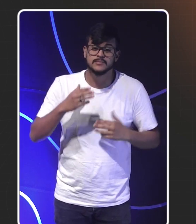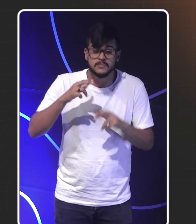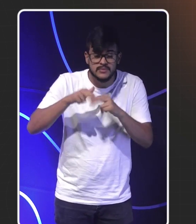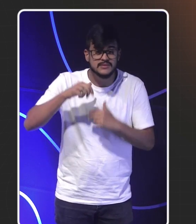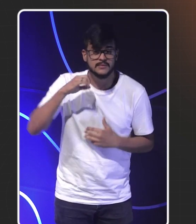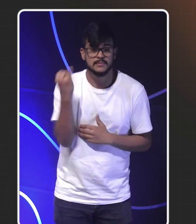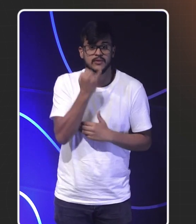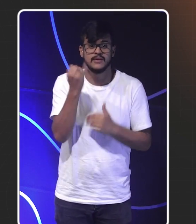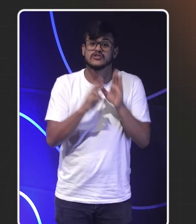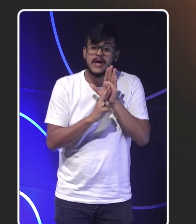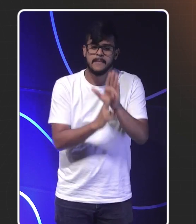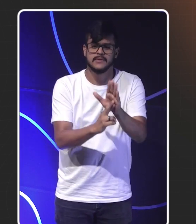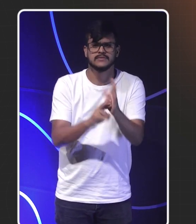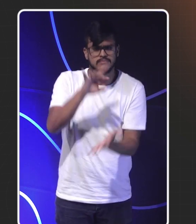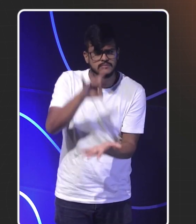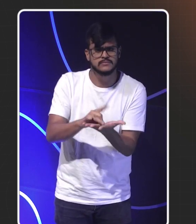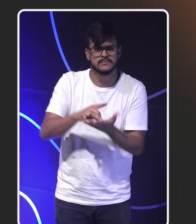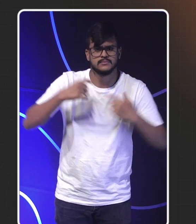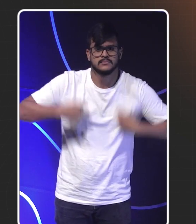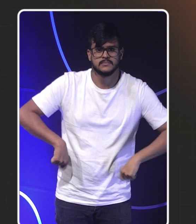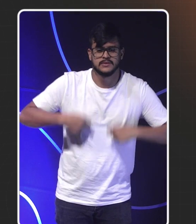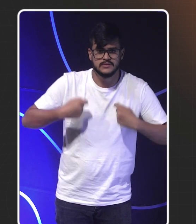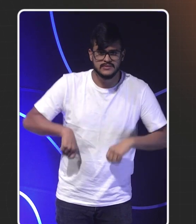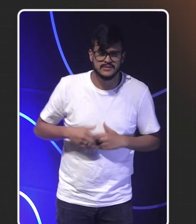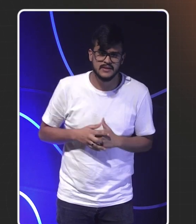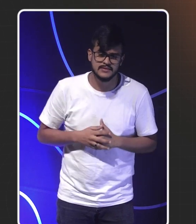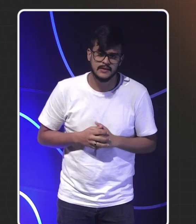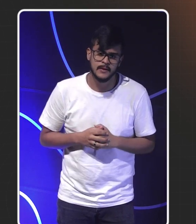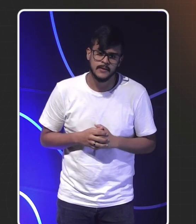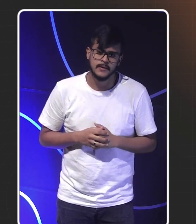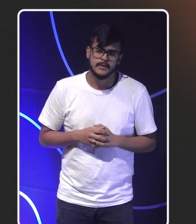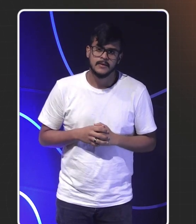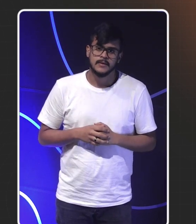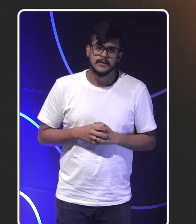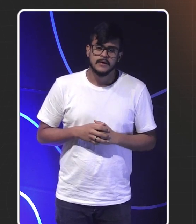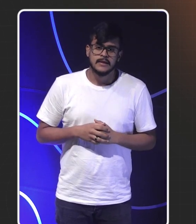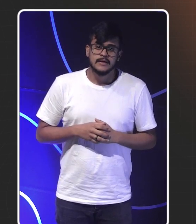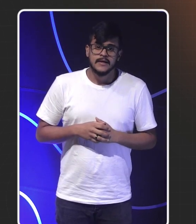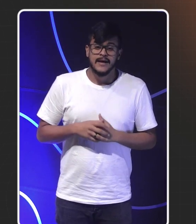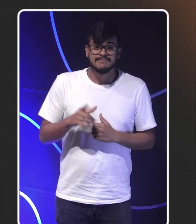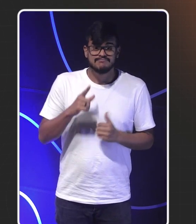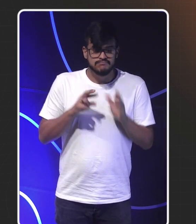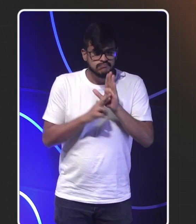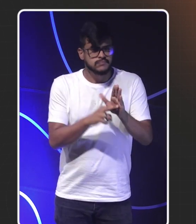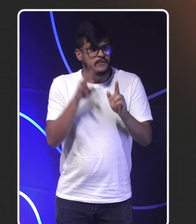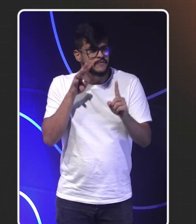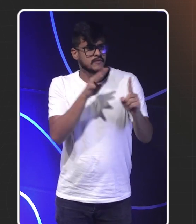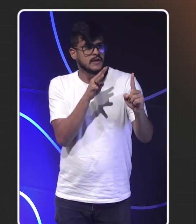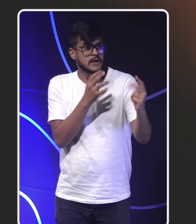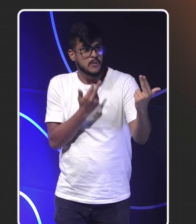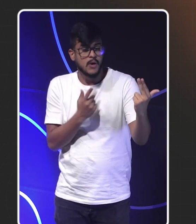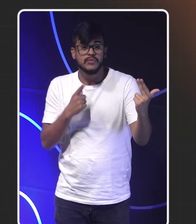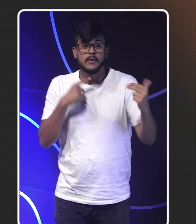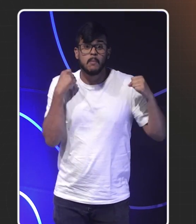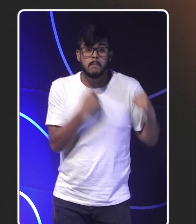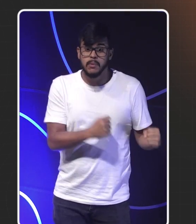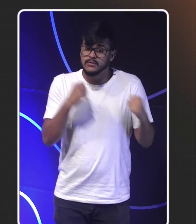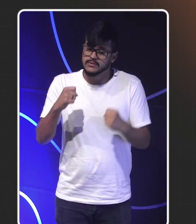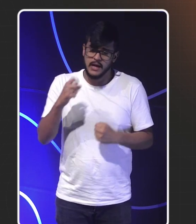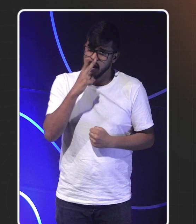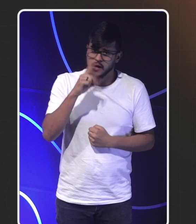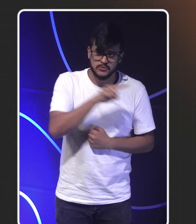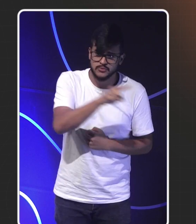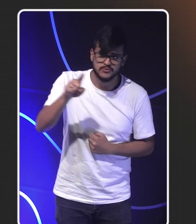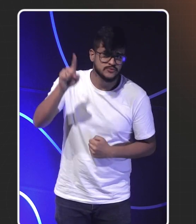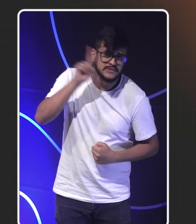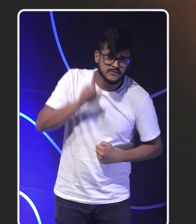ter levada em conta, ela gera um poder muito grande para a empresa, que a empresa talvez nem tenha